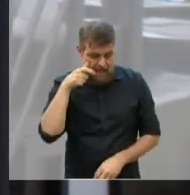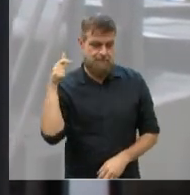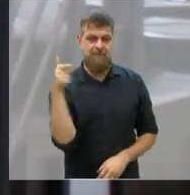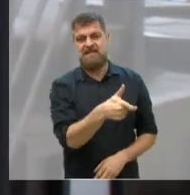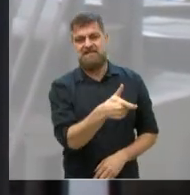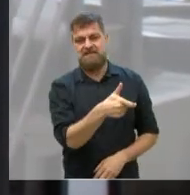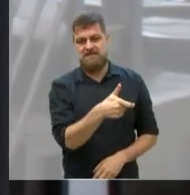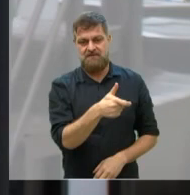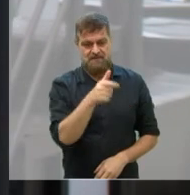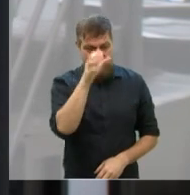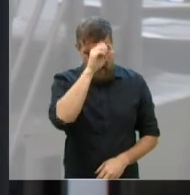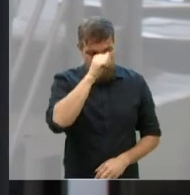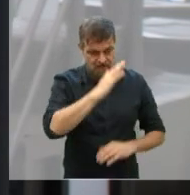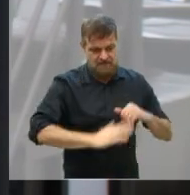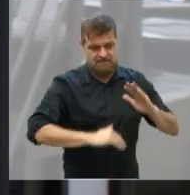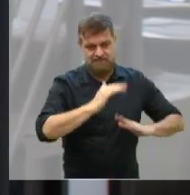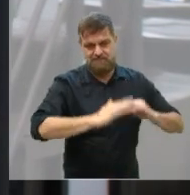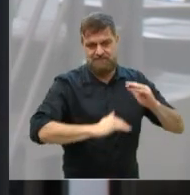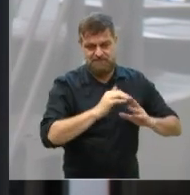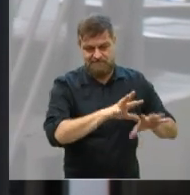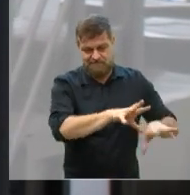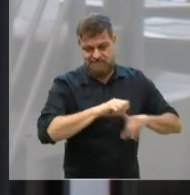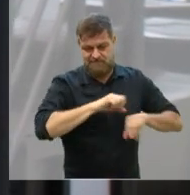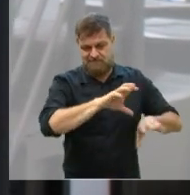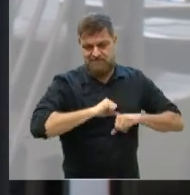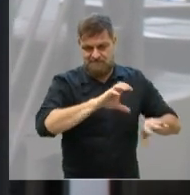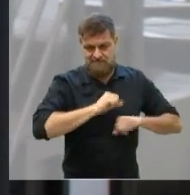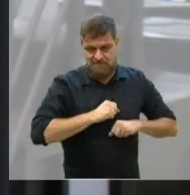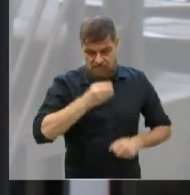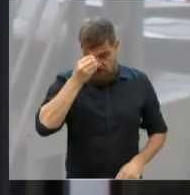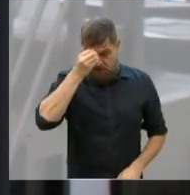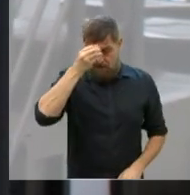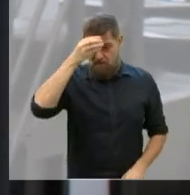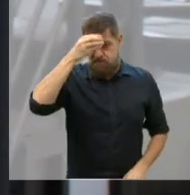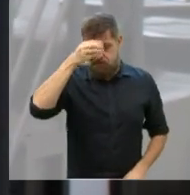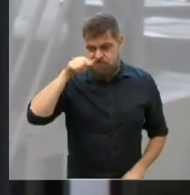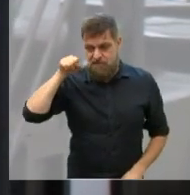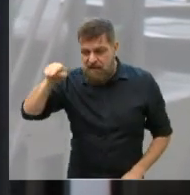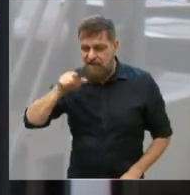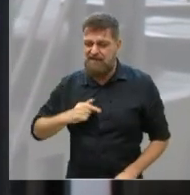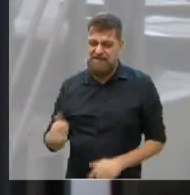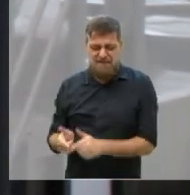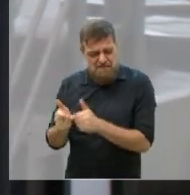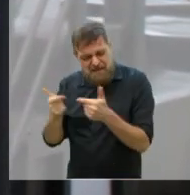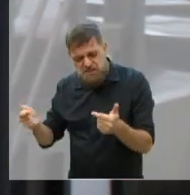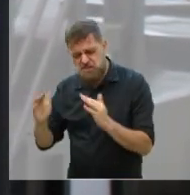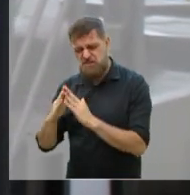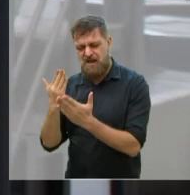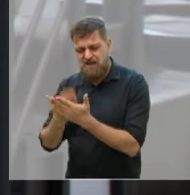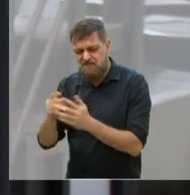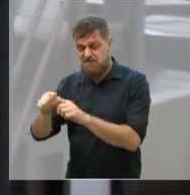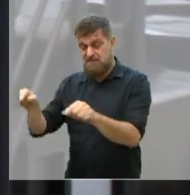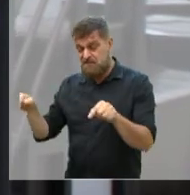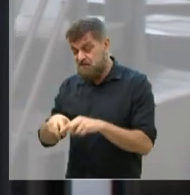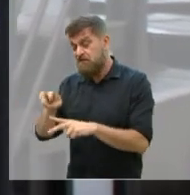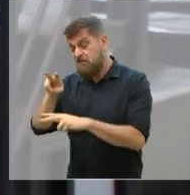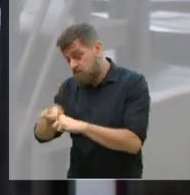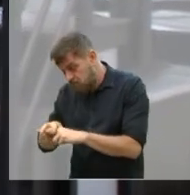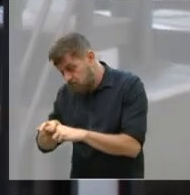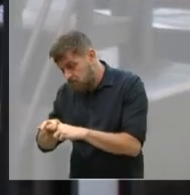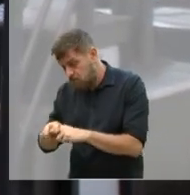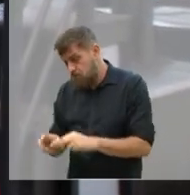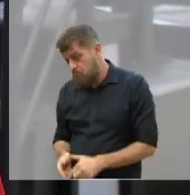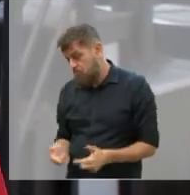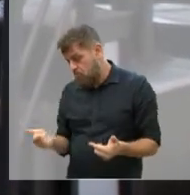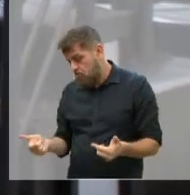vai aprendendo e se divertindo, quando vê, está sabendo, sem se chatear muito, sem ficar, como o senhor disse, enfadonho. É